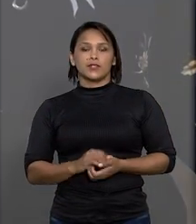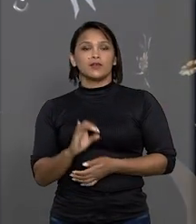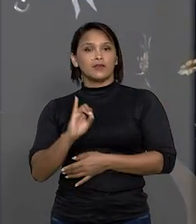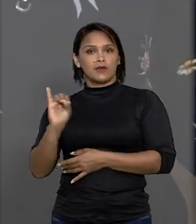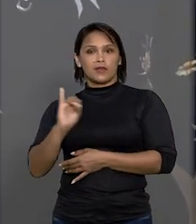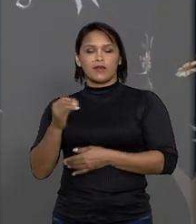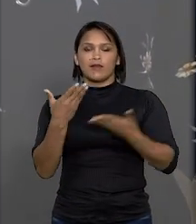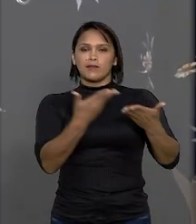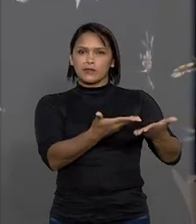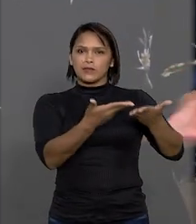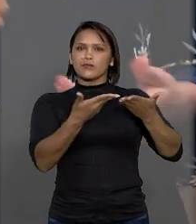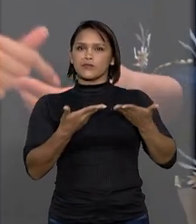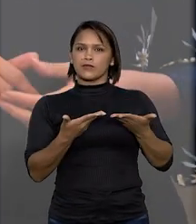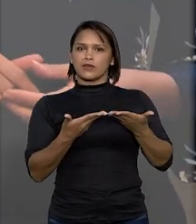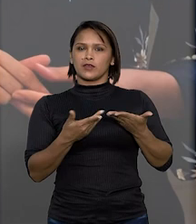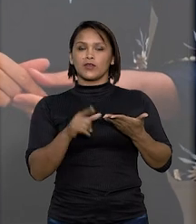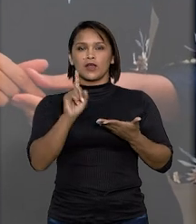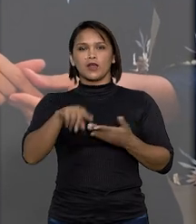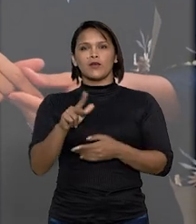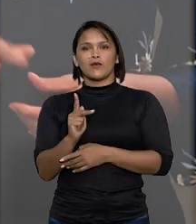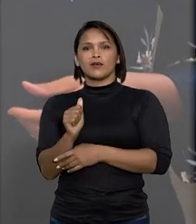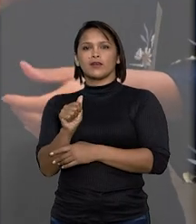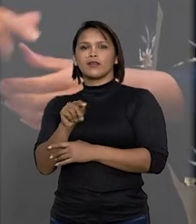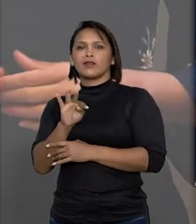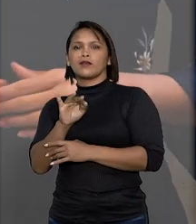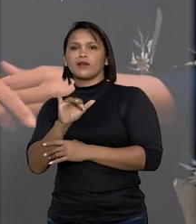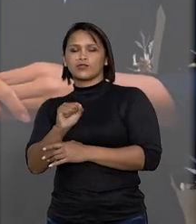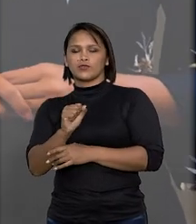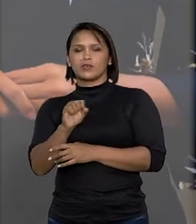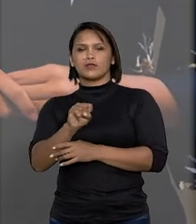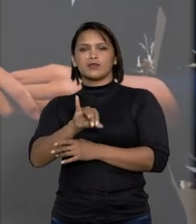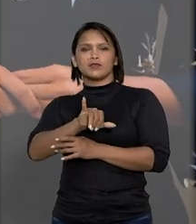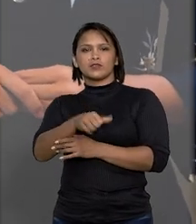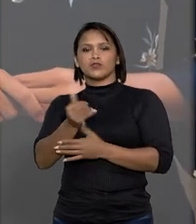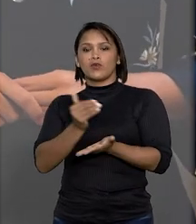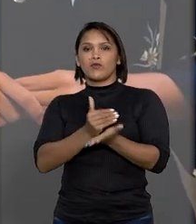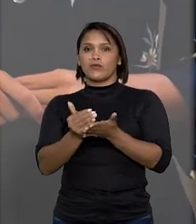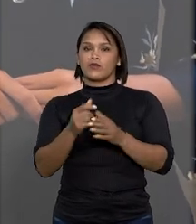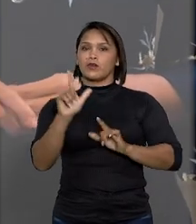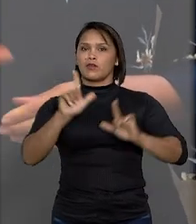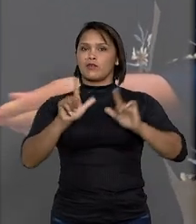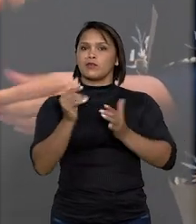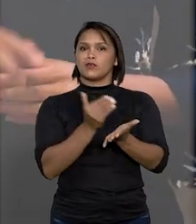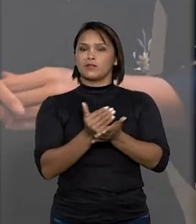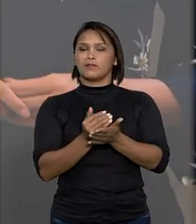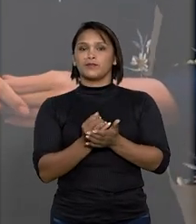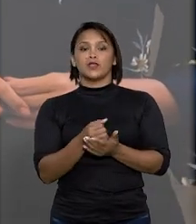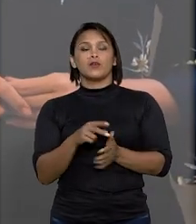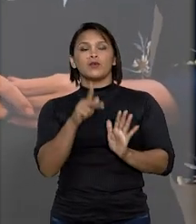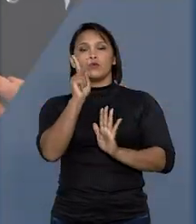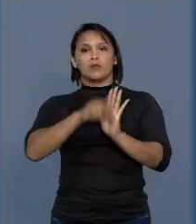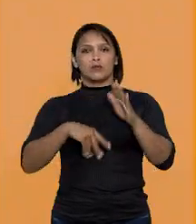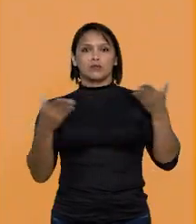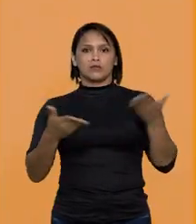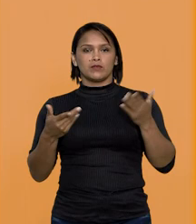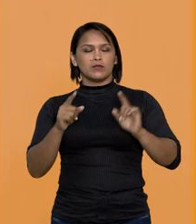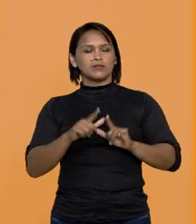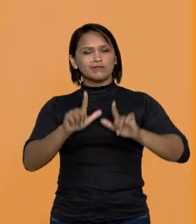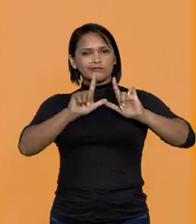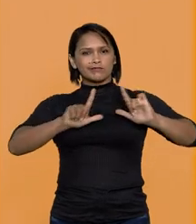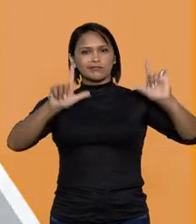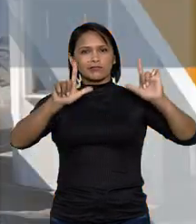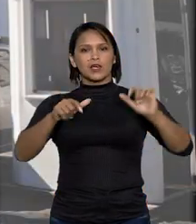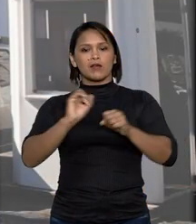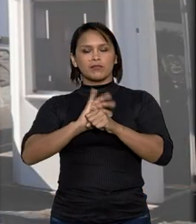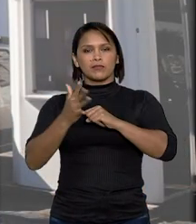Olá seja muito bem-vindo eu sou Kátia Gomes eo STJ notícias está no ar no programa de hoje você vai